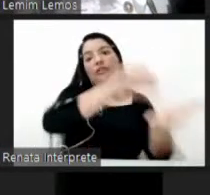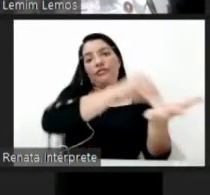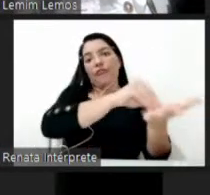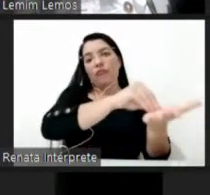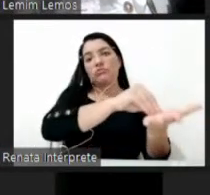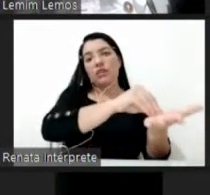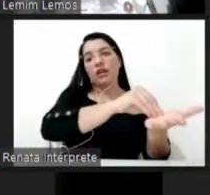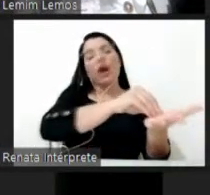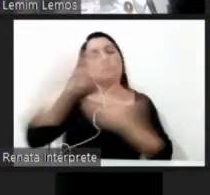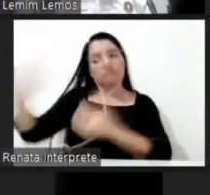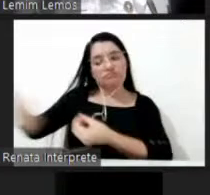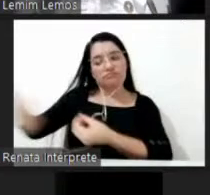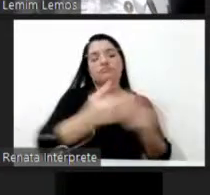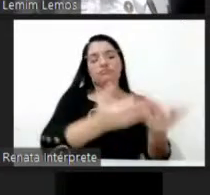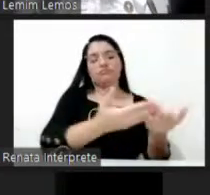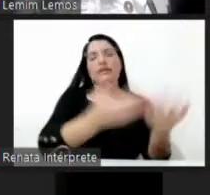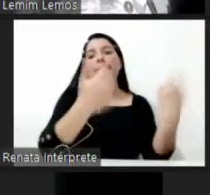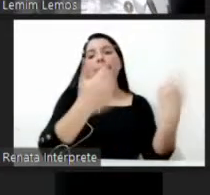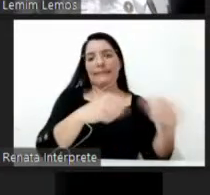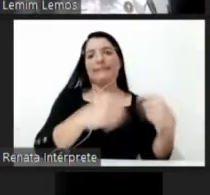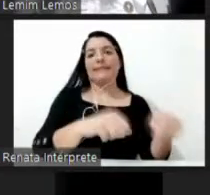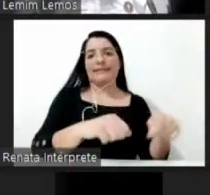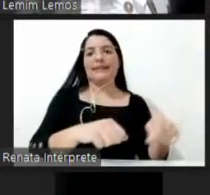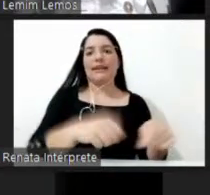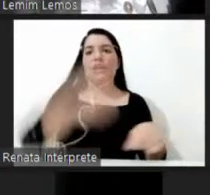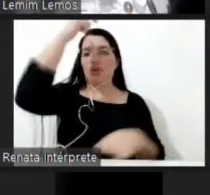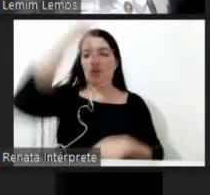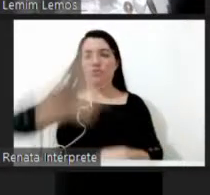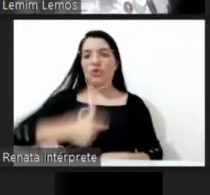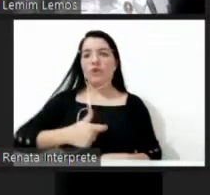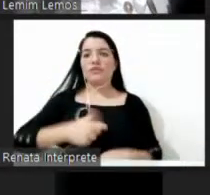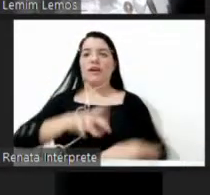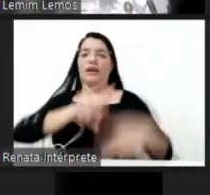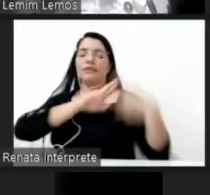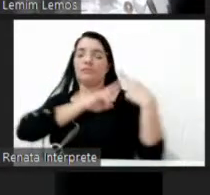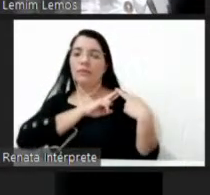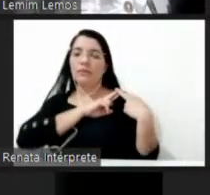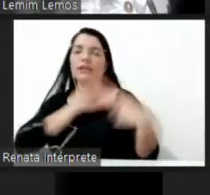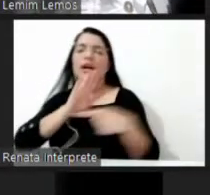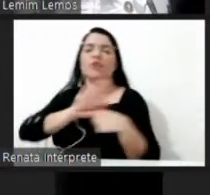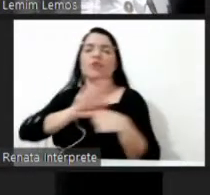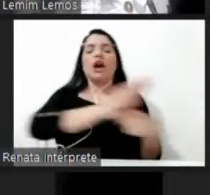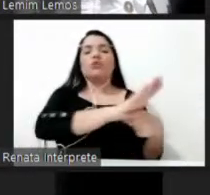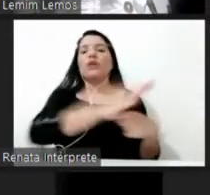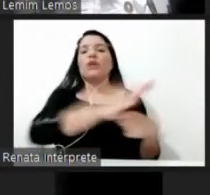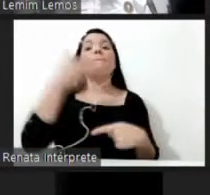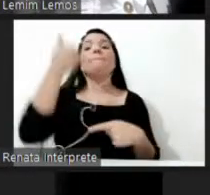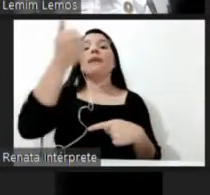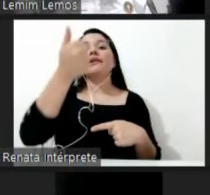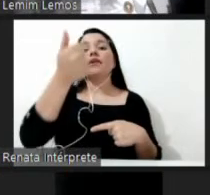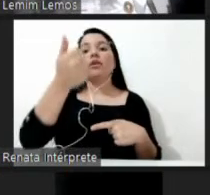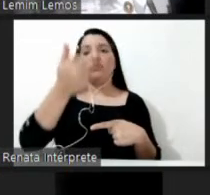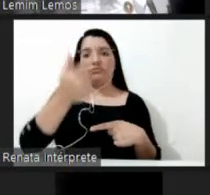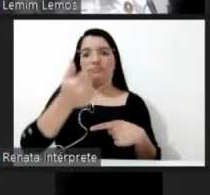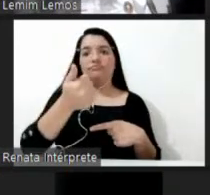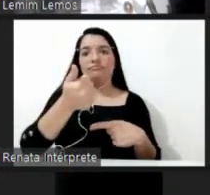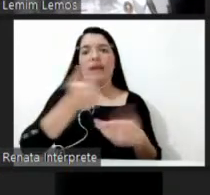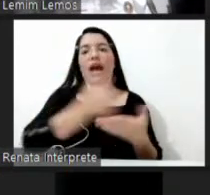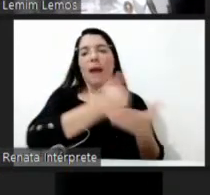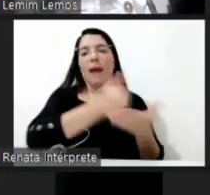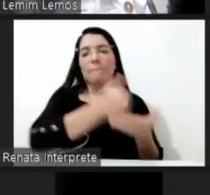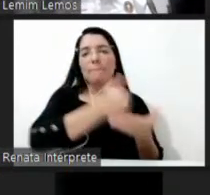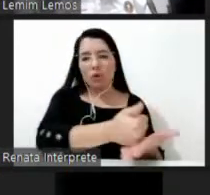que chegue a melhor assistência, aquela assistência que vai levar para ele uma